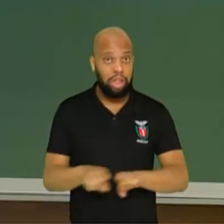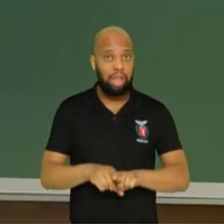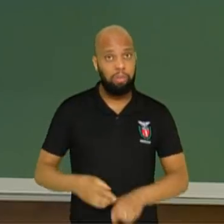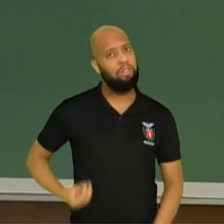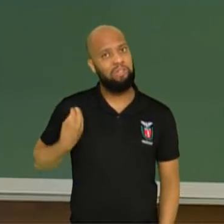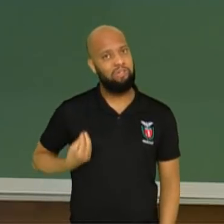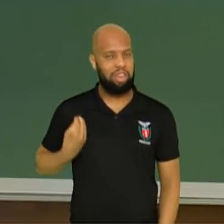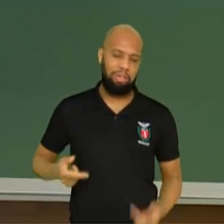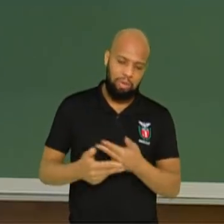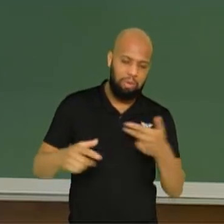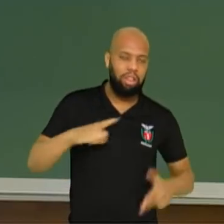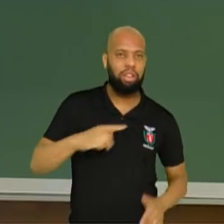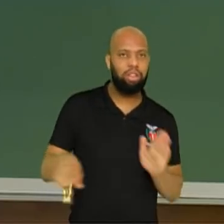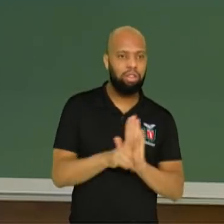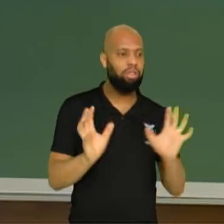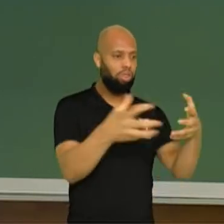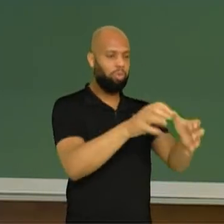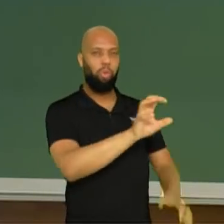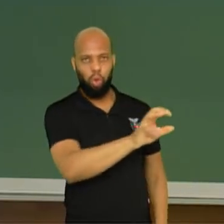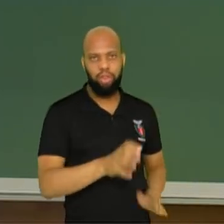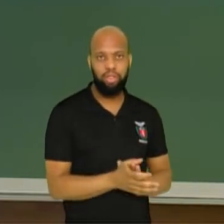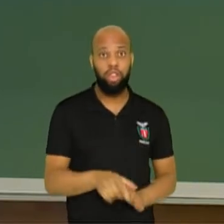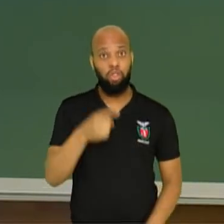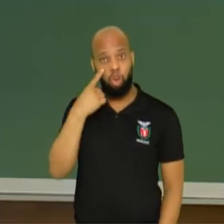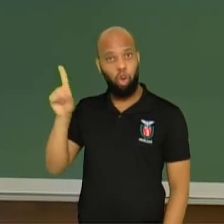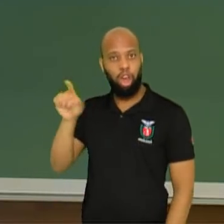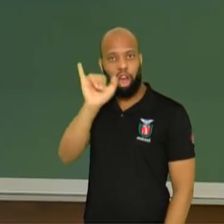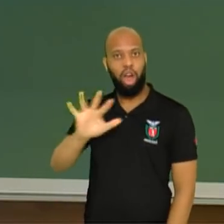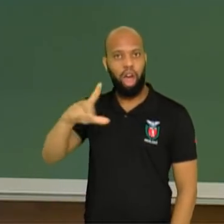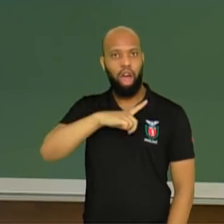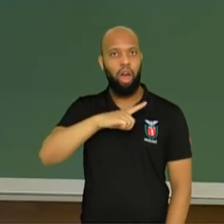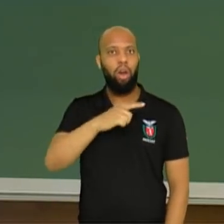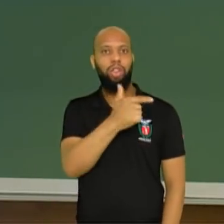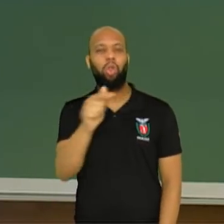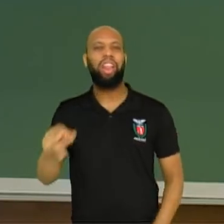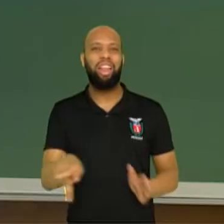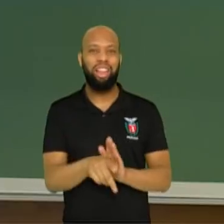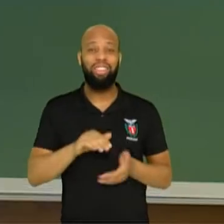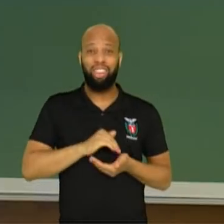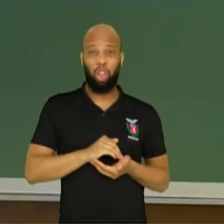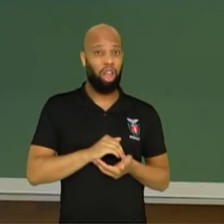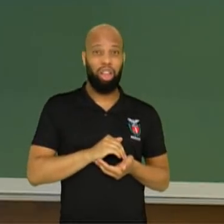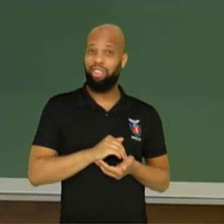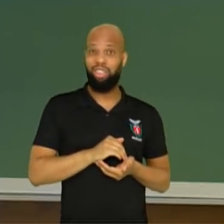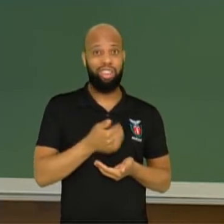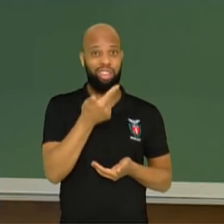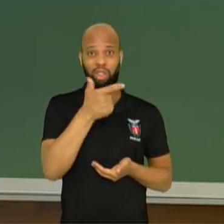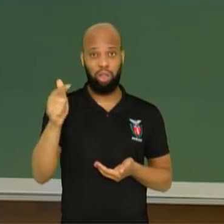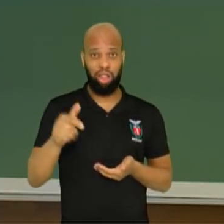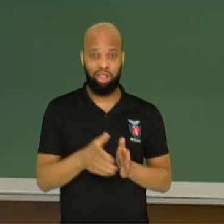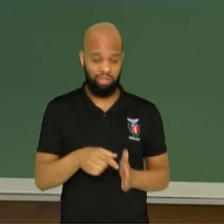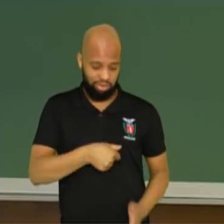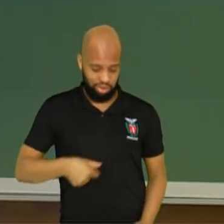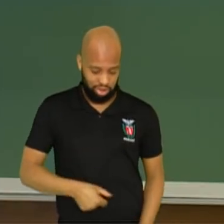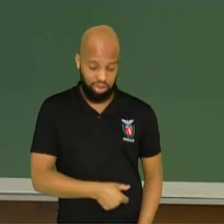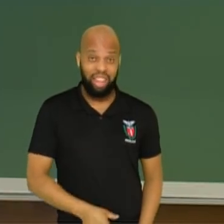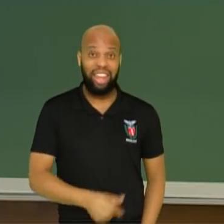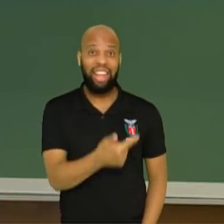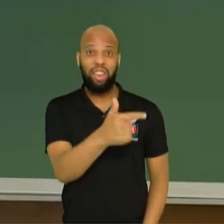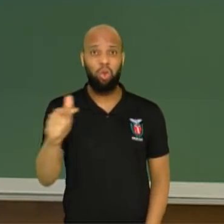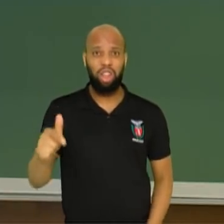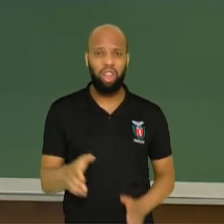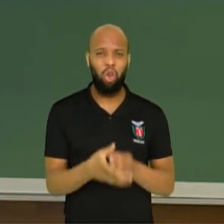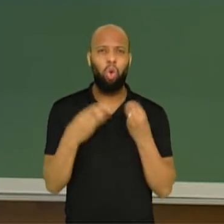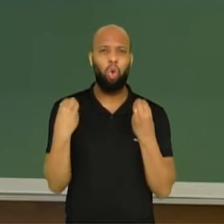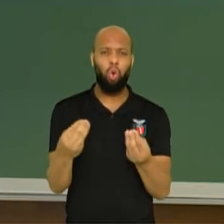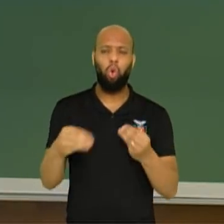vitais da esponja. Como você pode observar na imagem, ela não tem um estômago, ela não tem um intestino. Então, por onde que ela